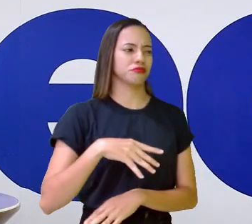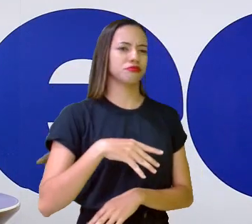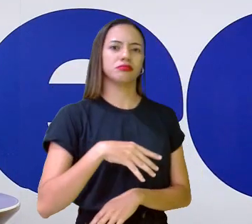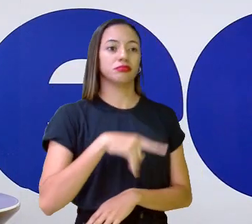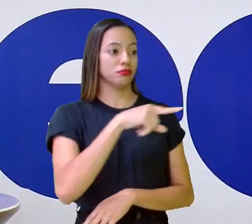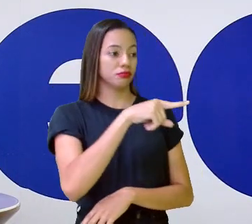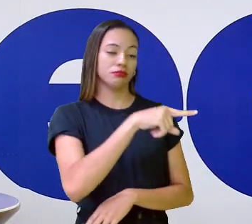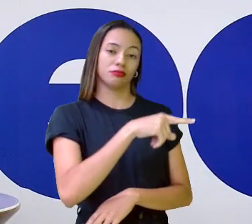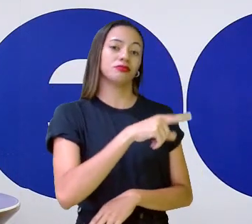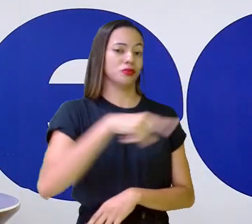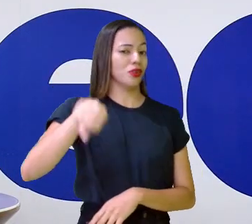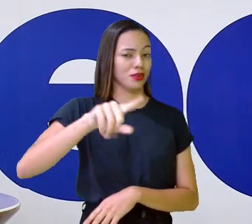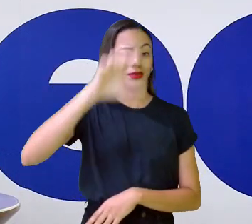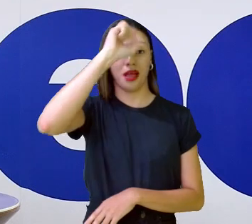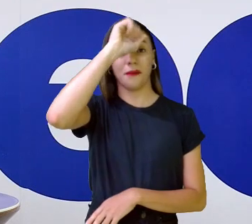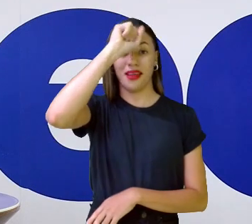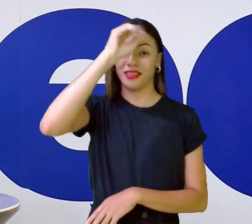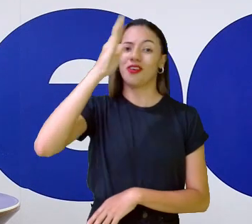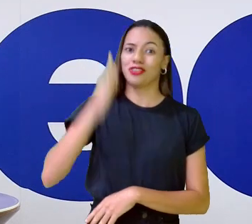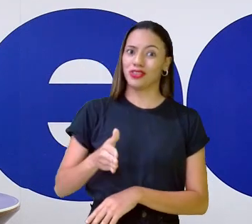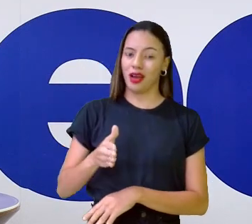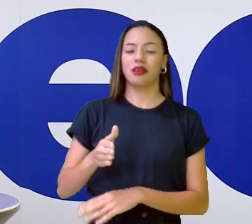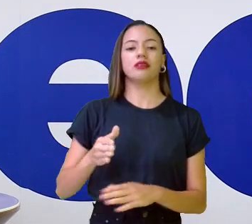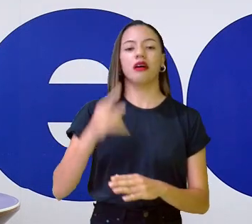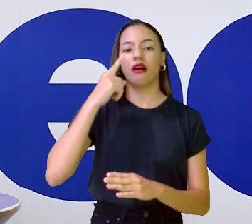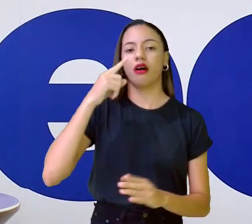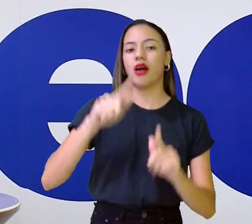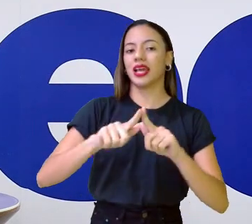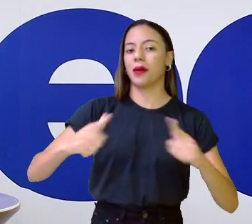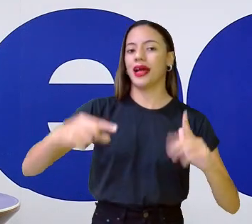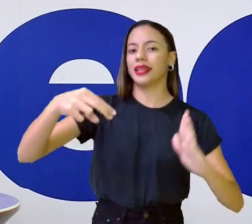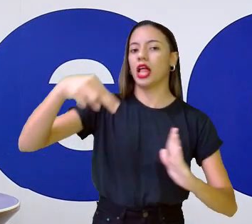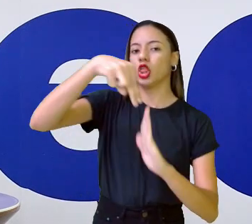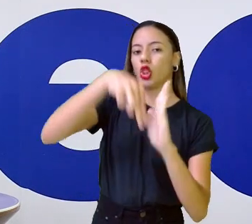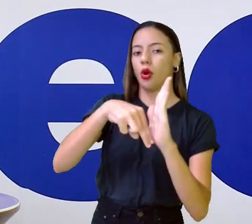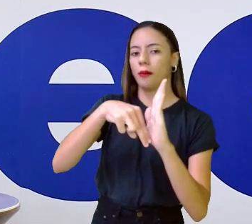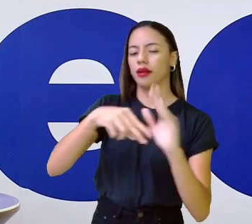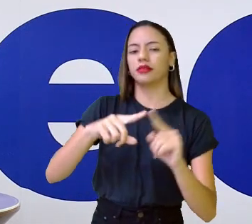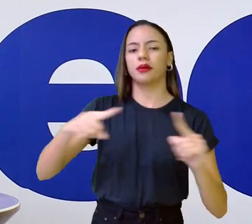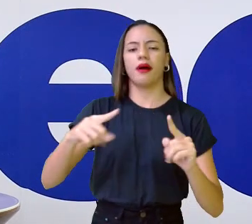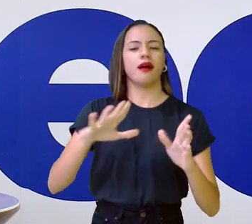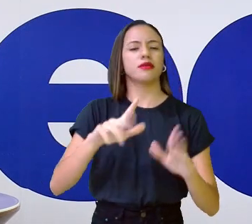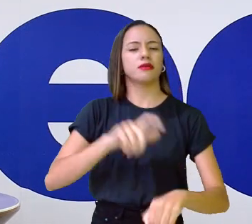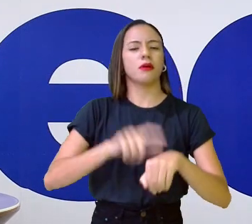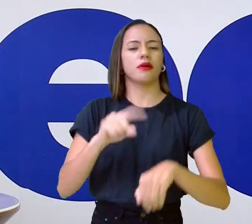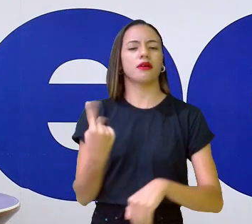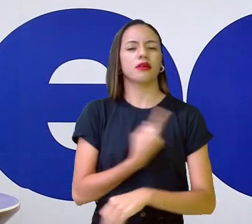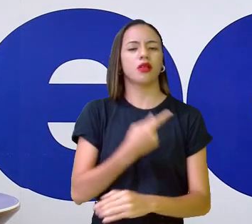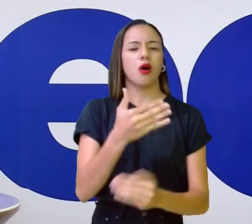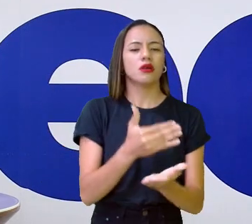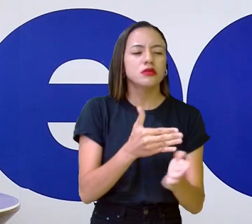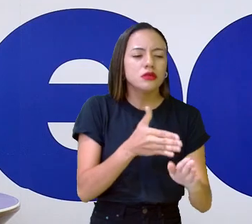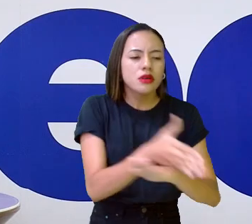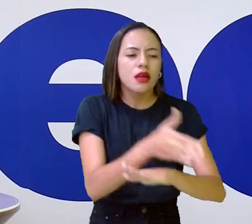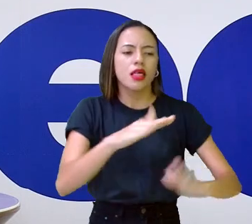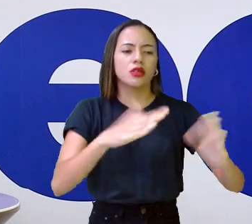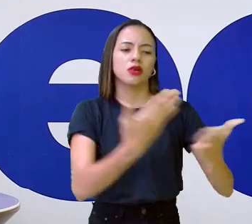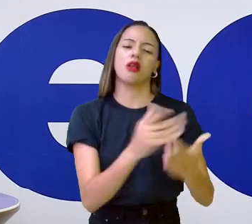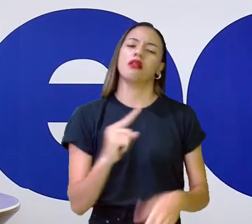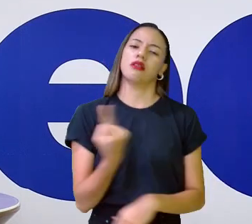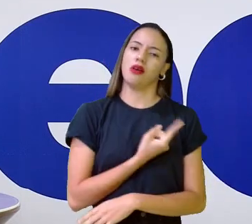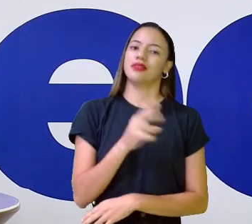professora Carla. A gente não aprendeu o que é gramática normativa, mas desde que a gente entra na escola, a gente trabalha com ela,